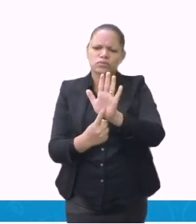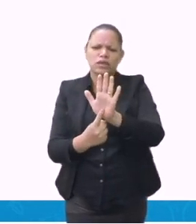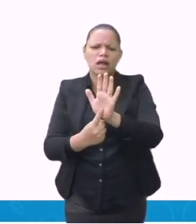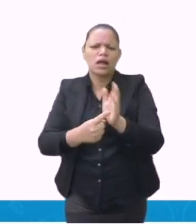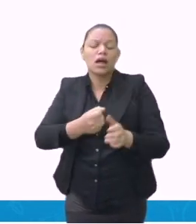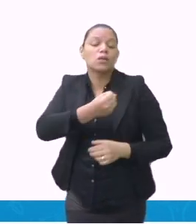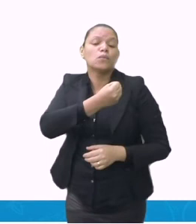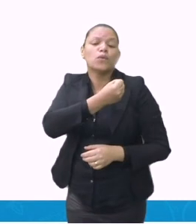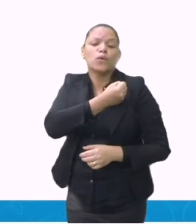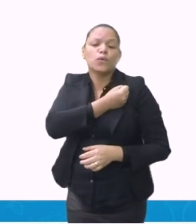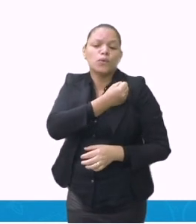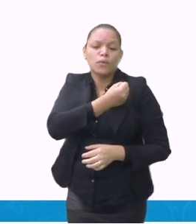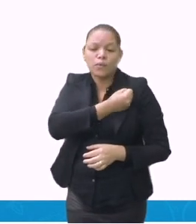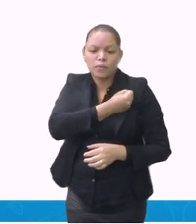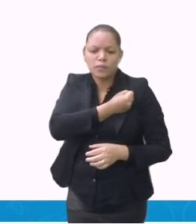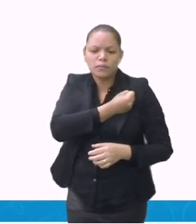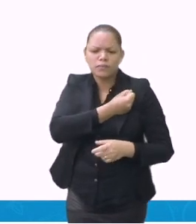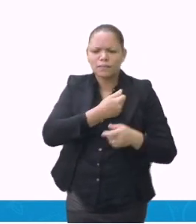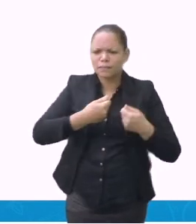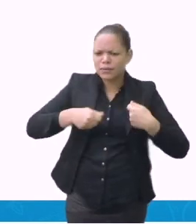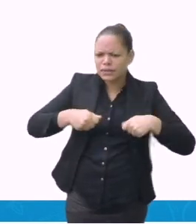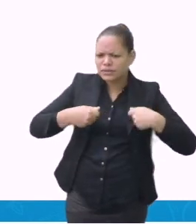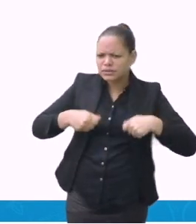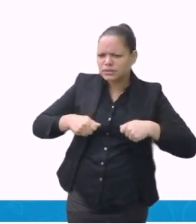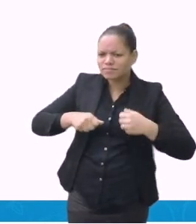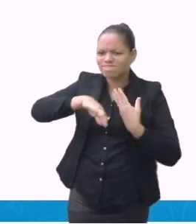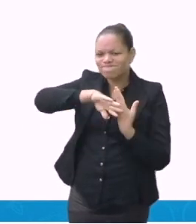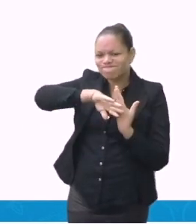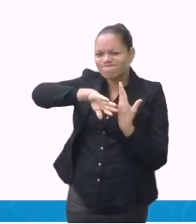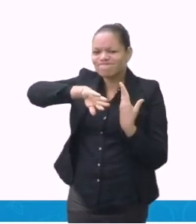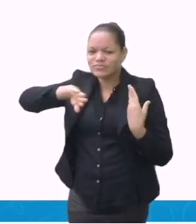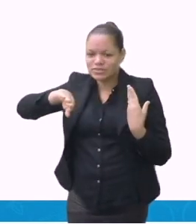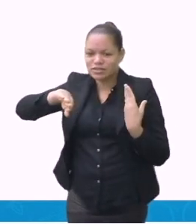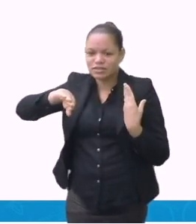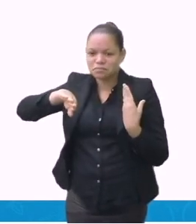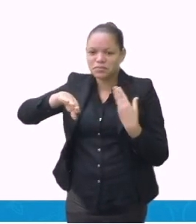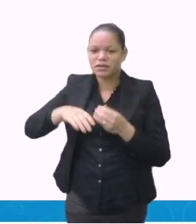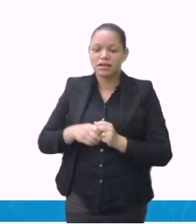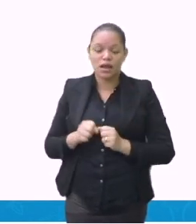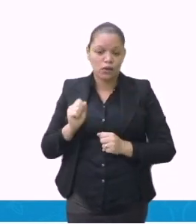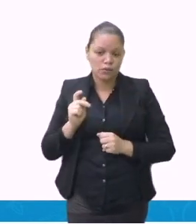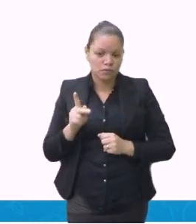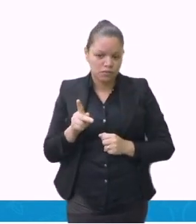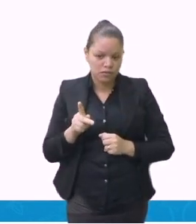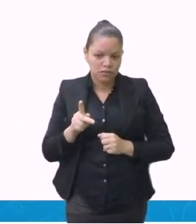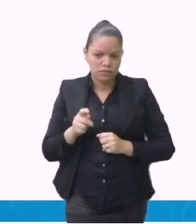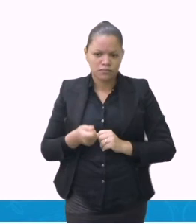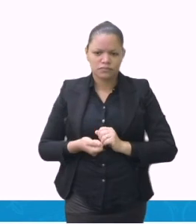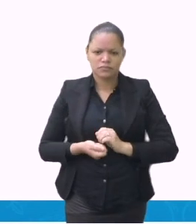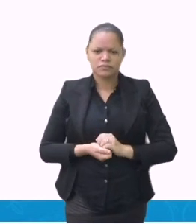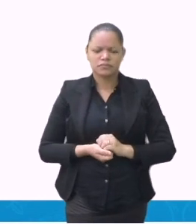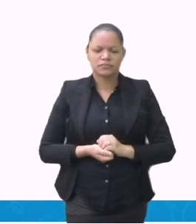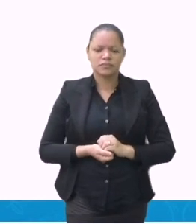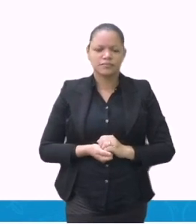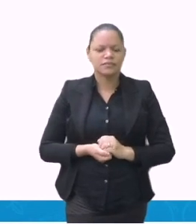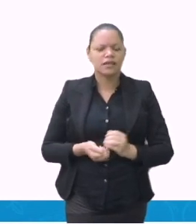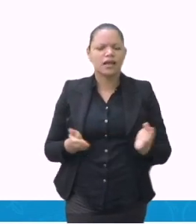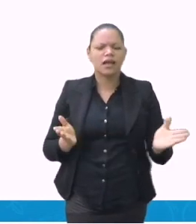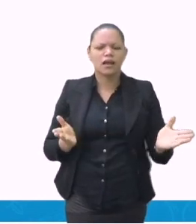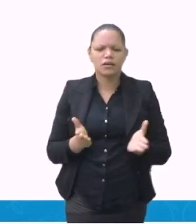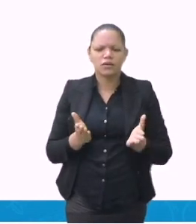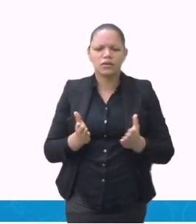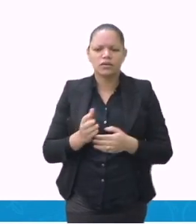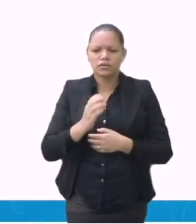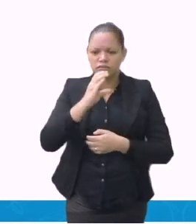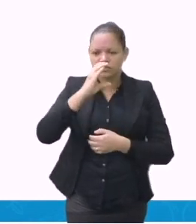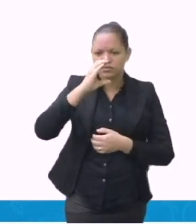preciso separar estes números por vírgula e colocá-lo entre parênteses. O ponto C agora.